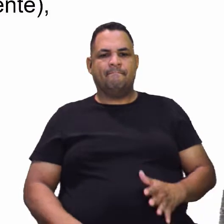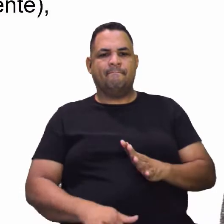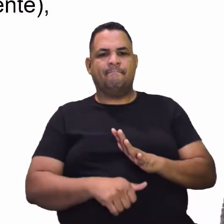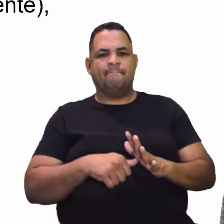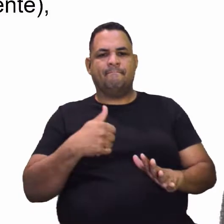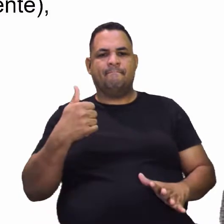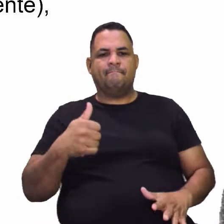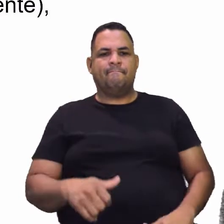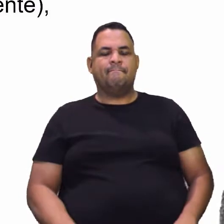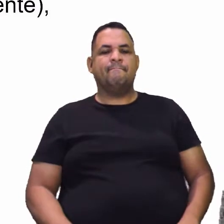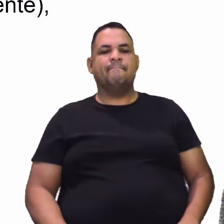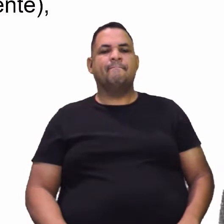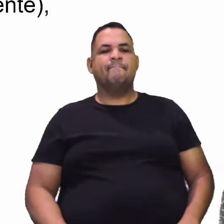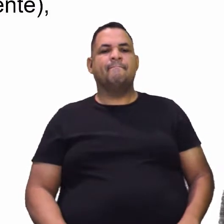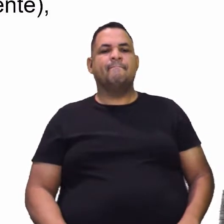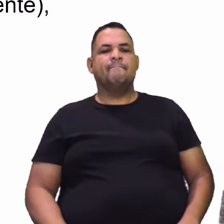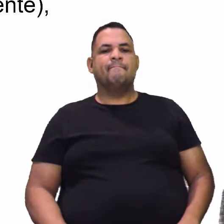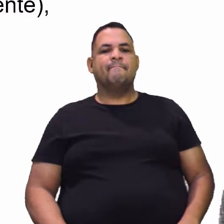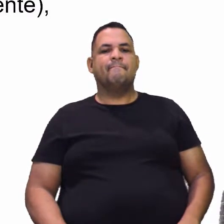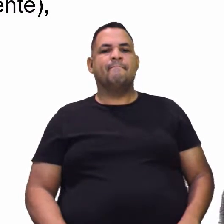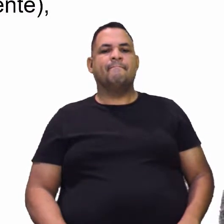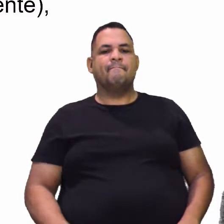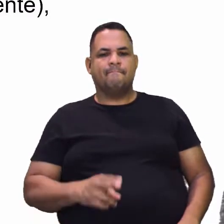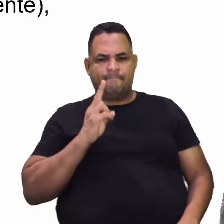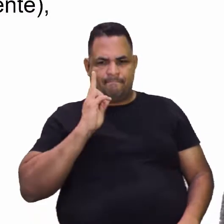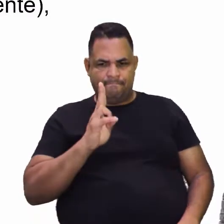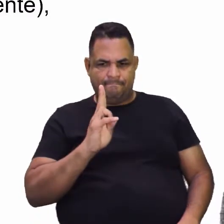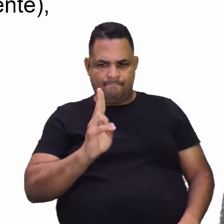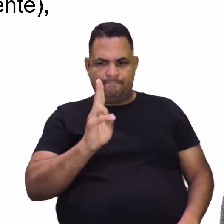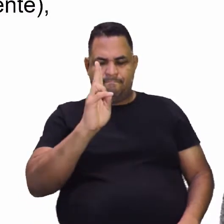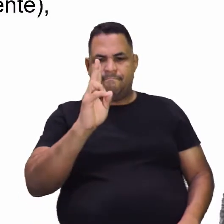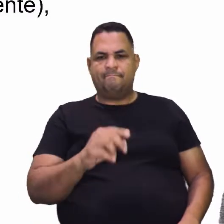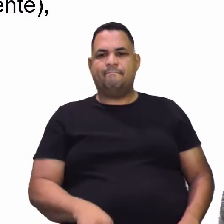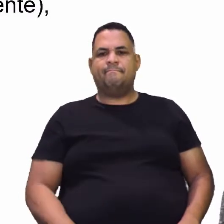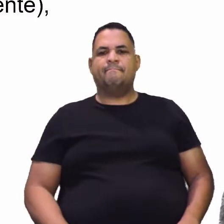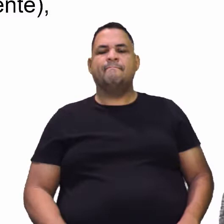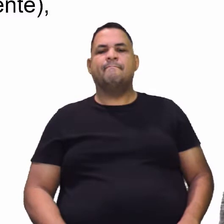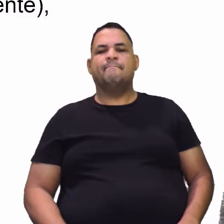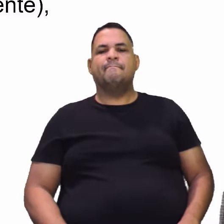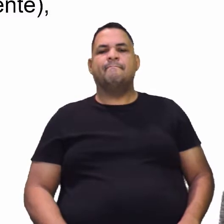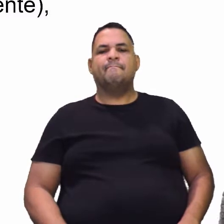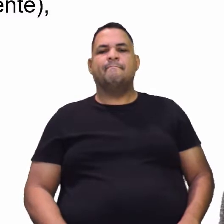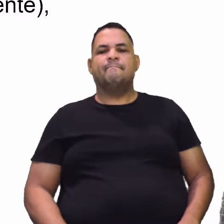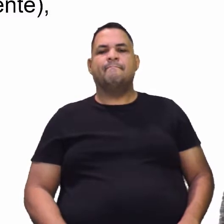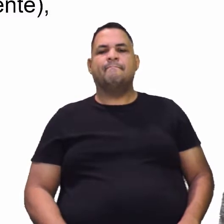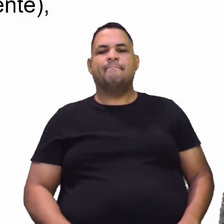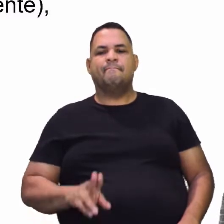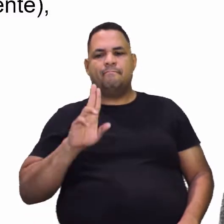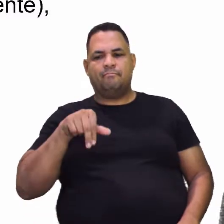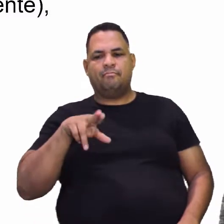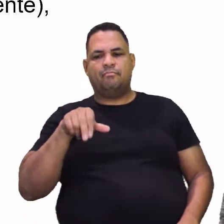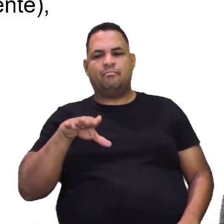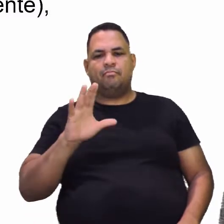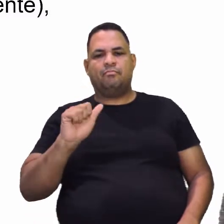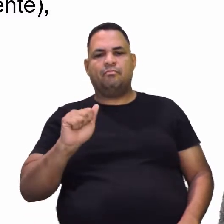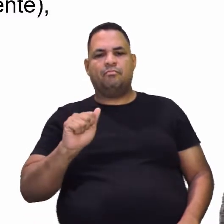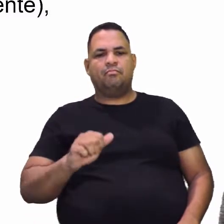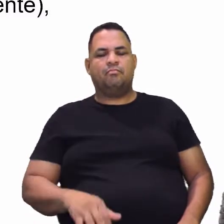Primeira, always, sempre. Never,